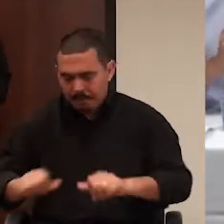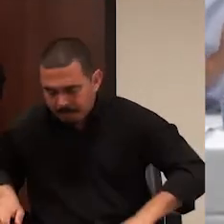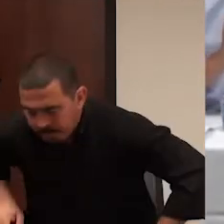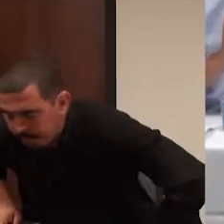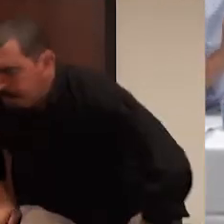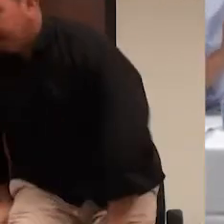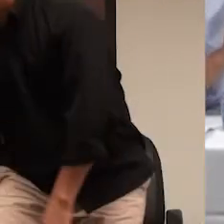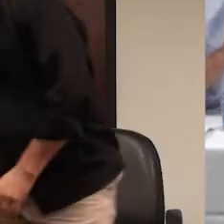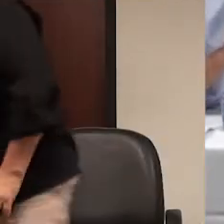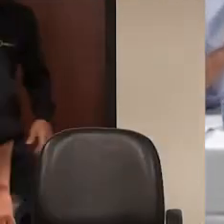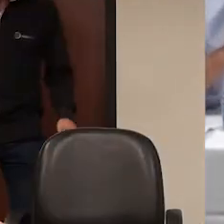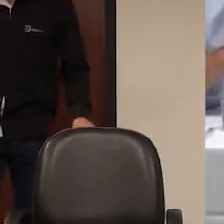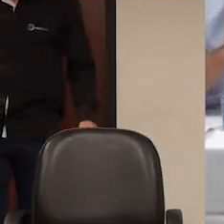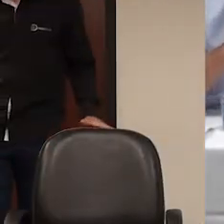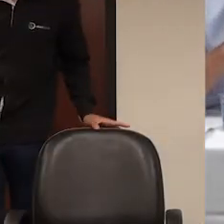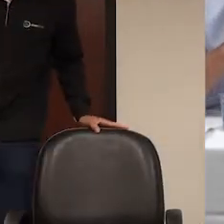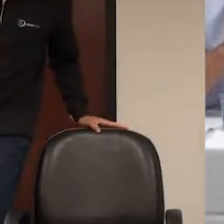o ato seguinte ao processo?